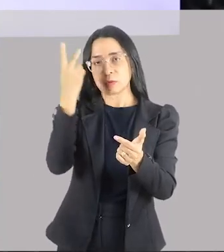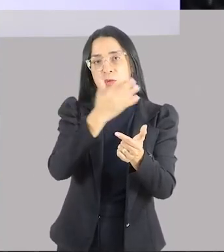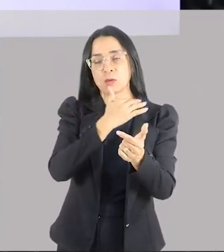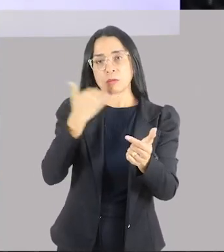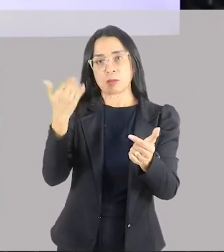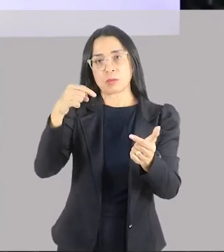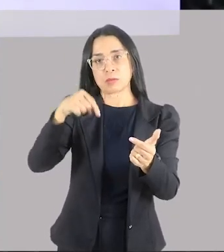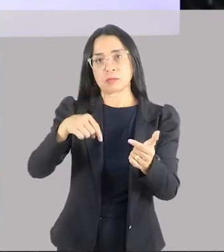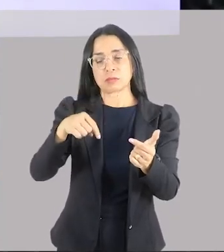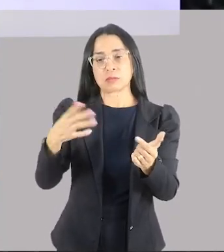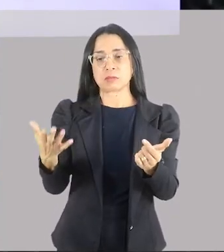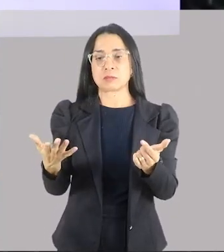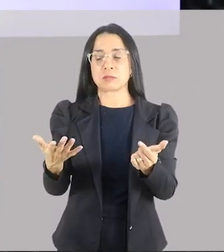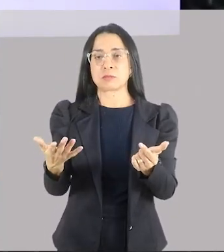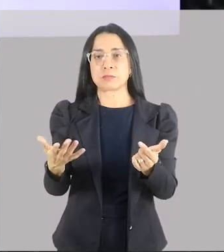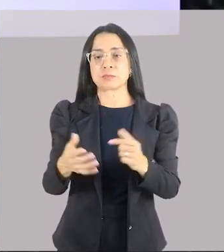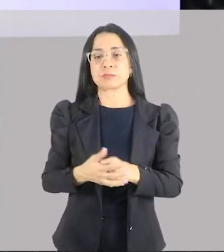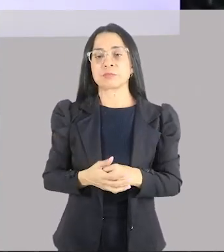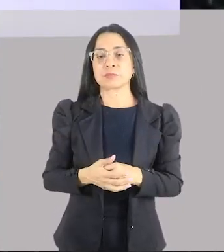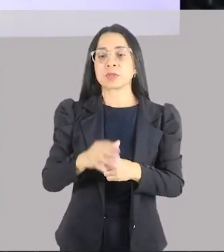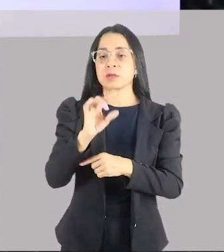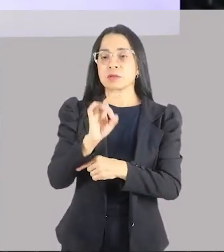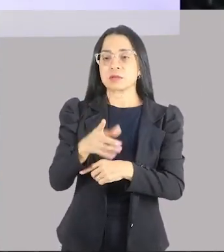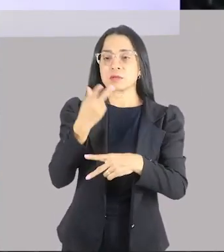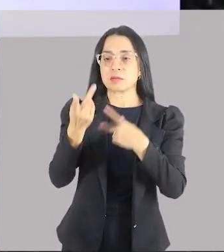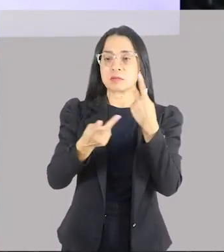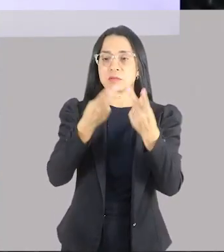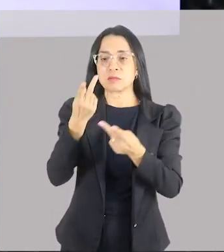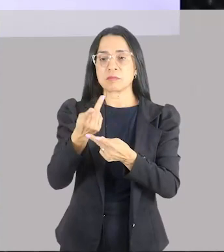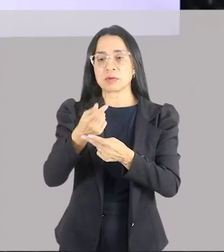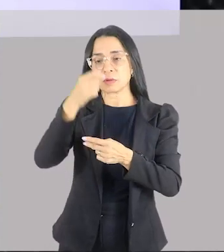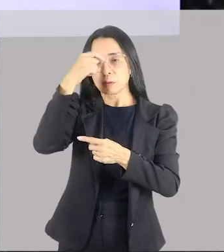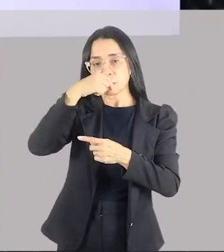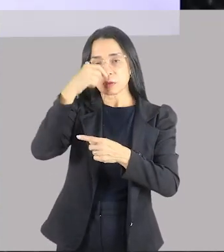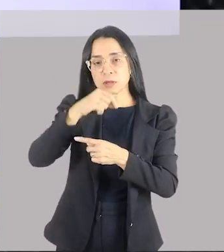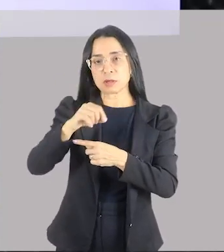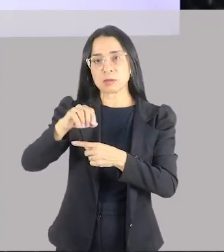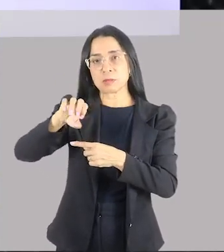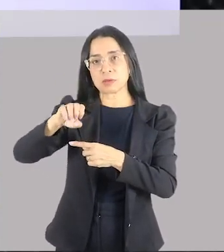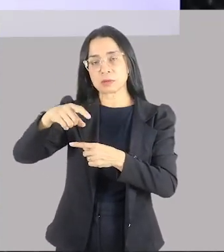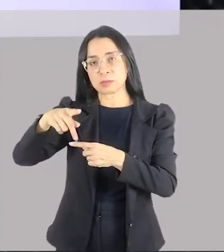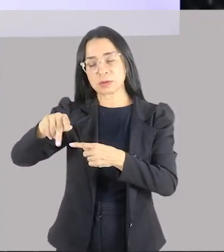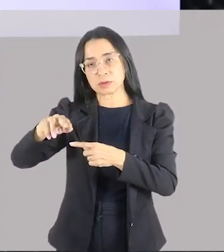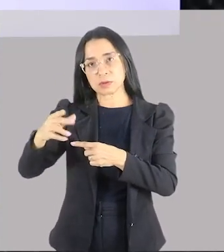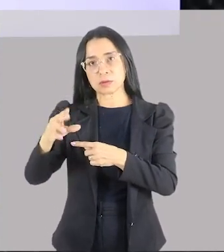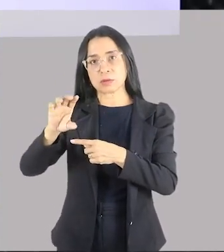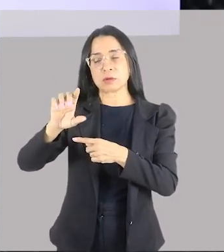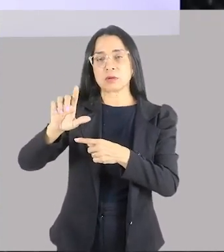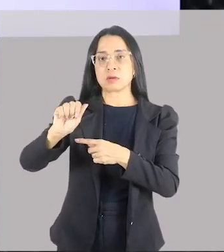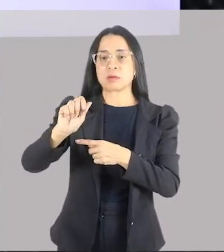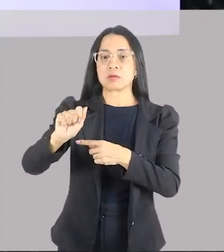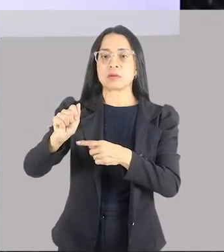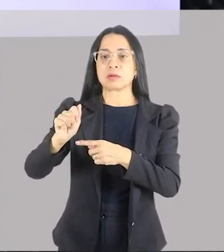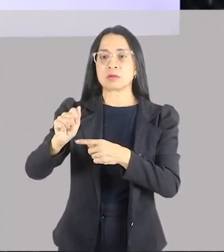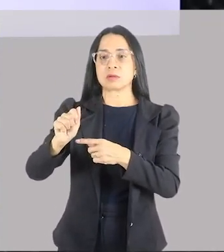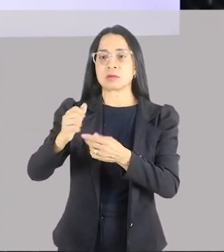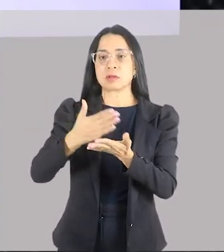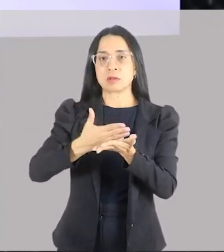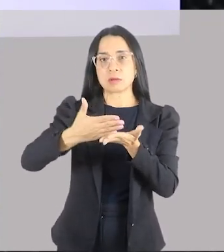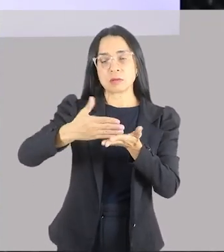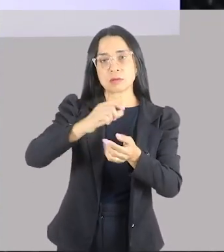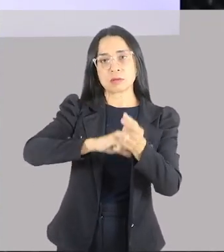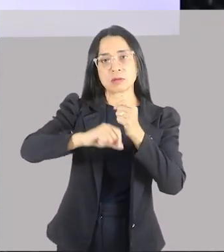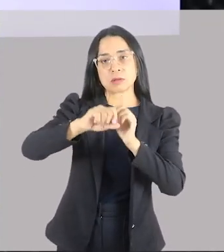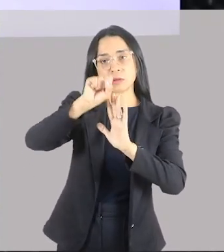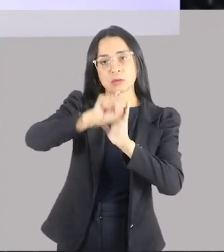muito maior. Basta falar da gripe espanhola, da entrada do século XX, o